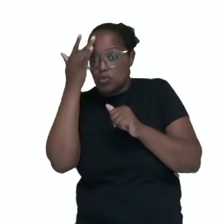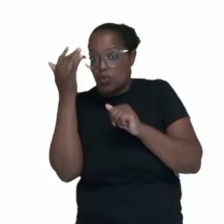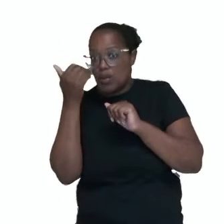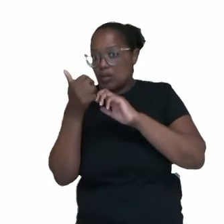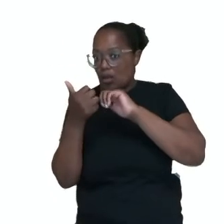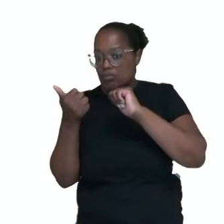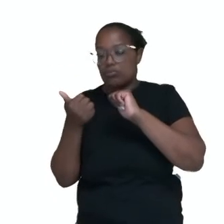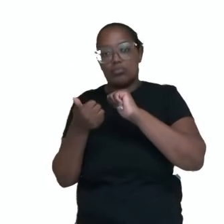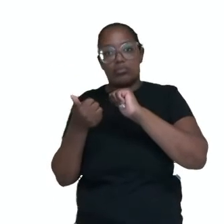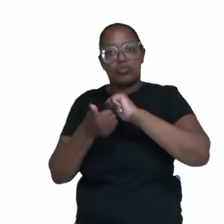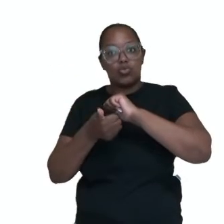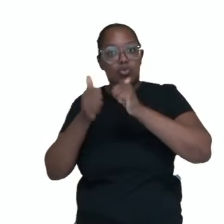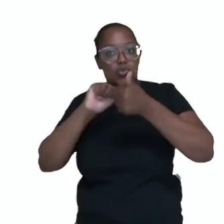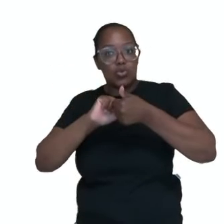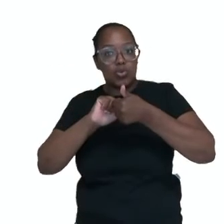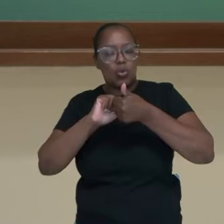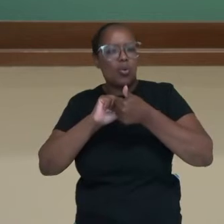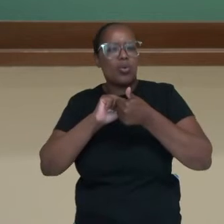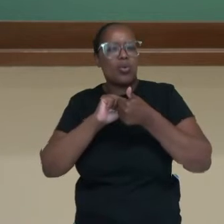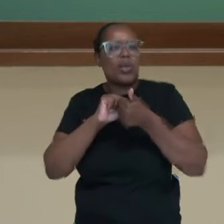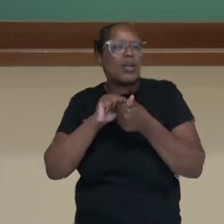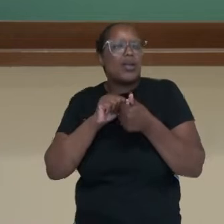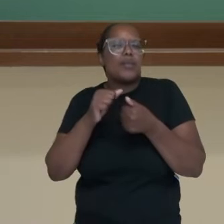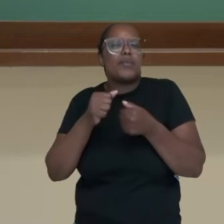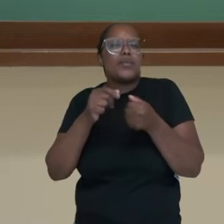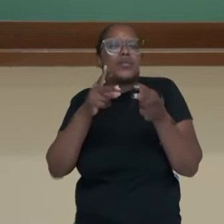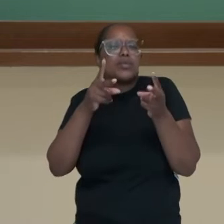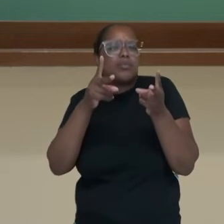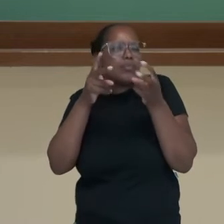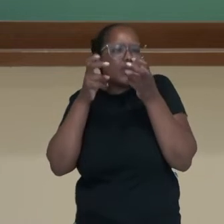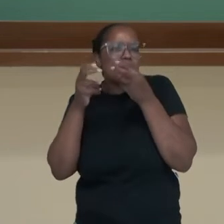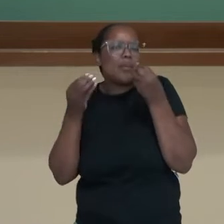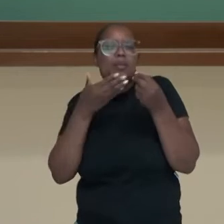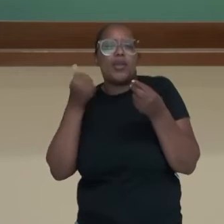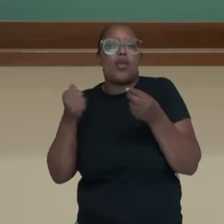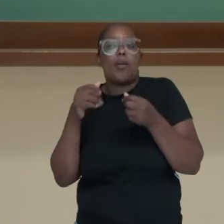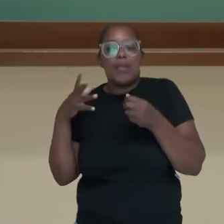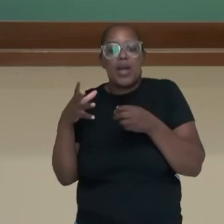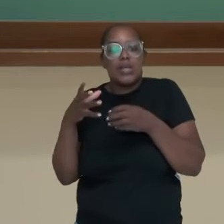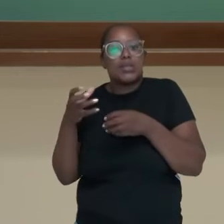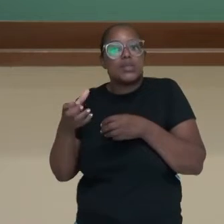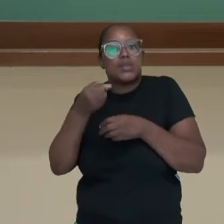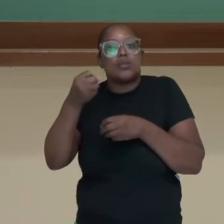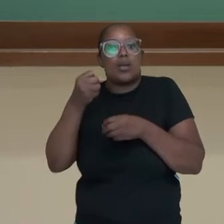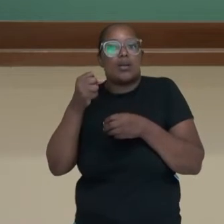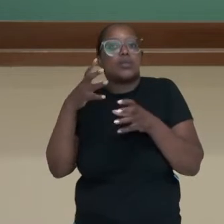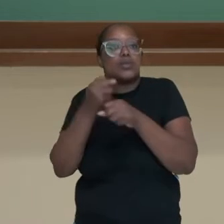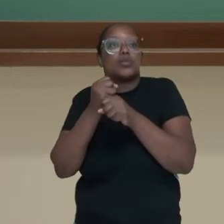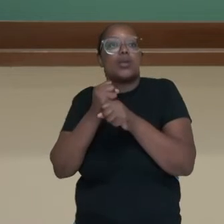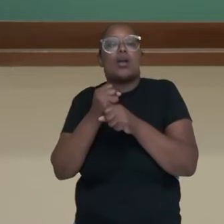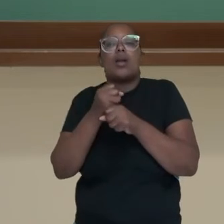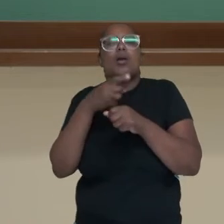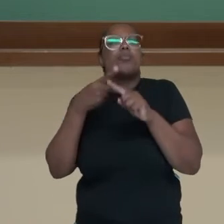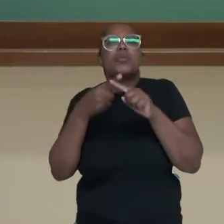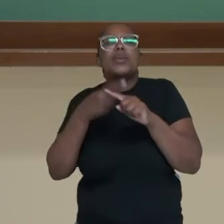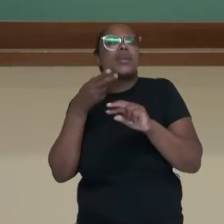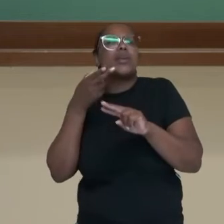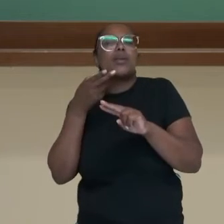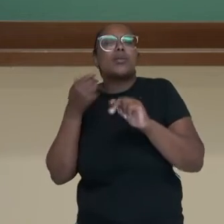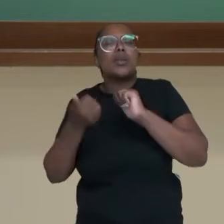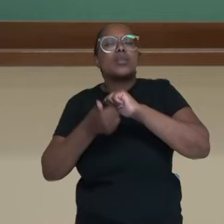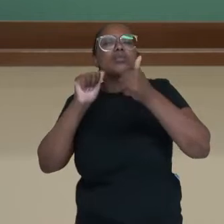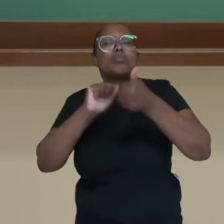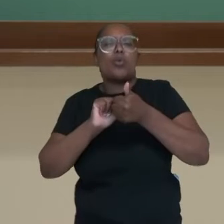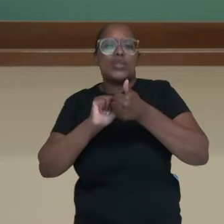ele faz a escolha de qual empunhadura é melhor para ele. Por que praticar o tênis de mesa? Melhora a concentração,